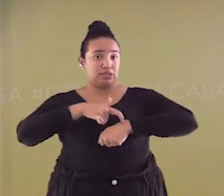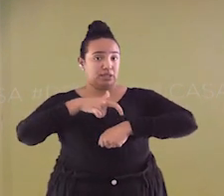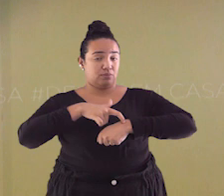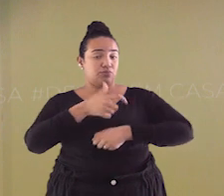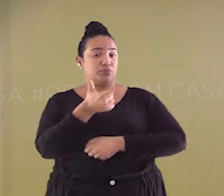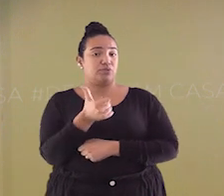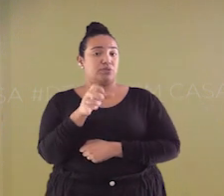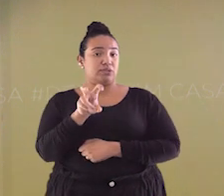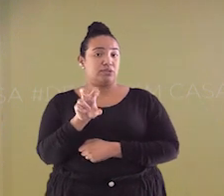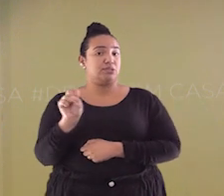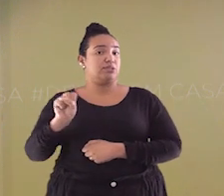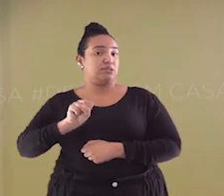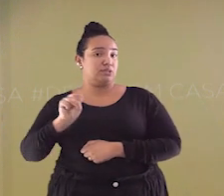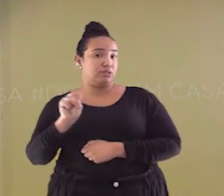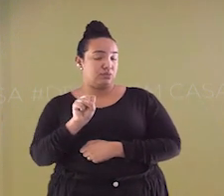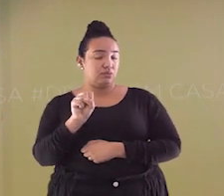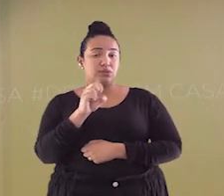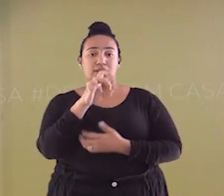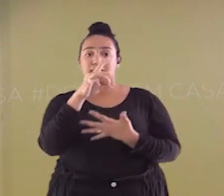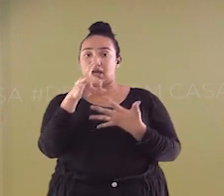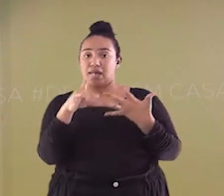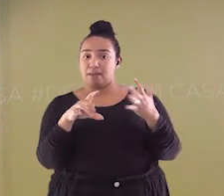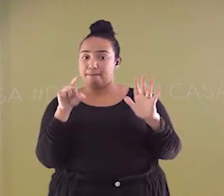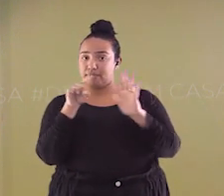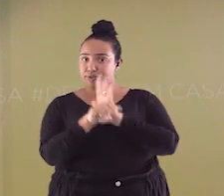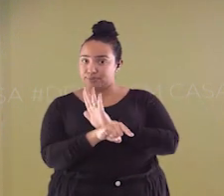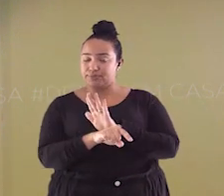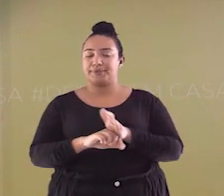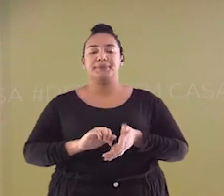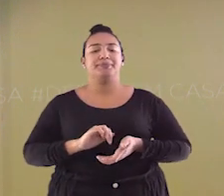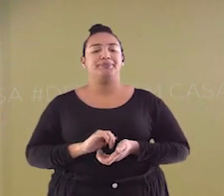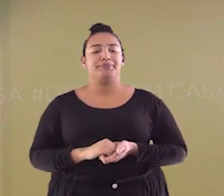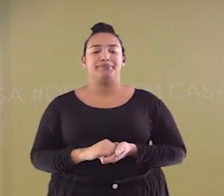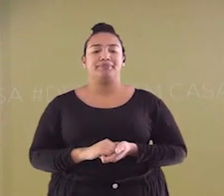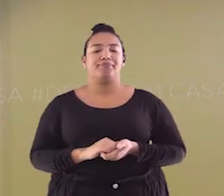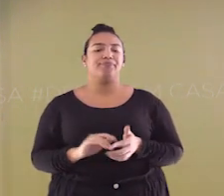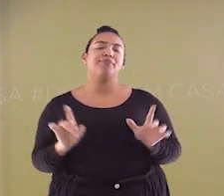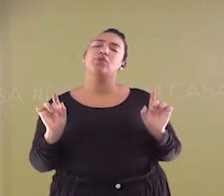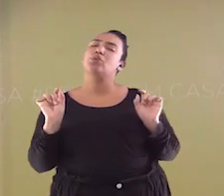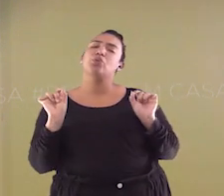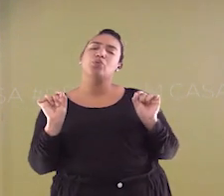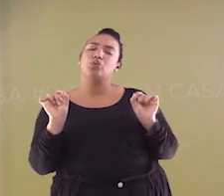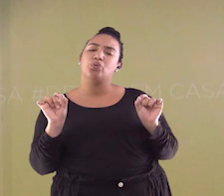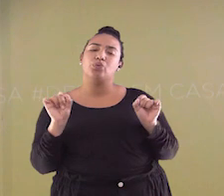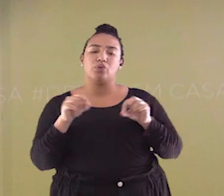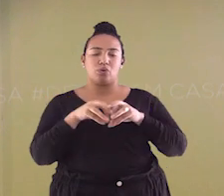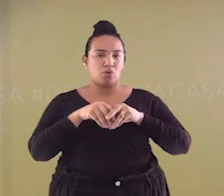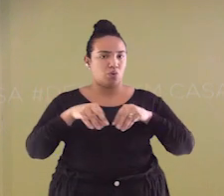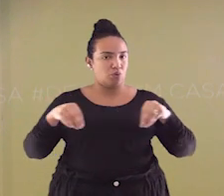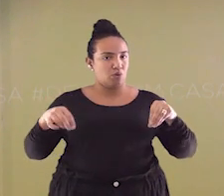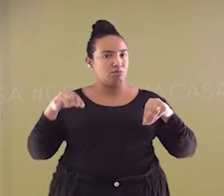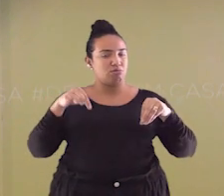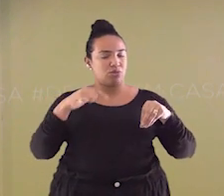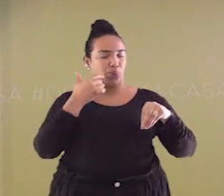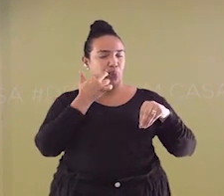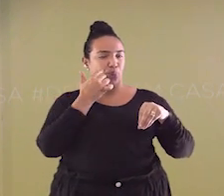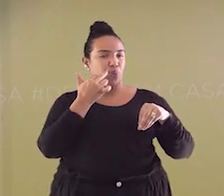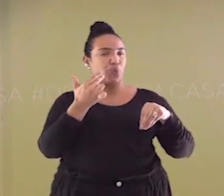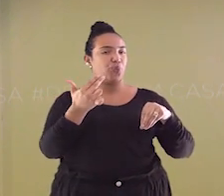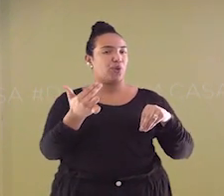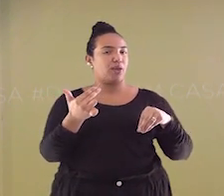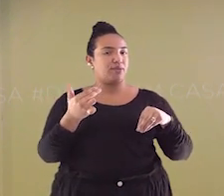tempo será de 15 segundos para cada pergunta. O que é? Um solo rico em